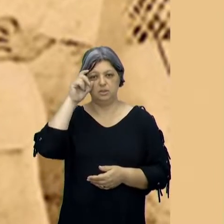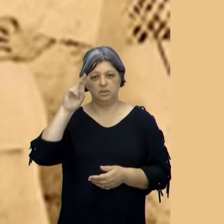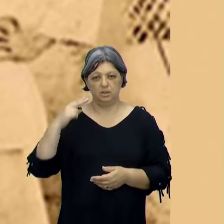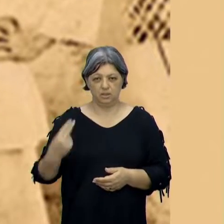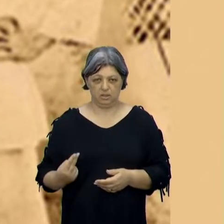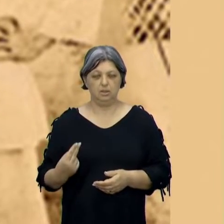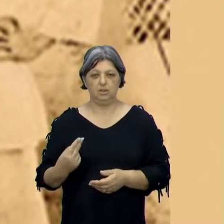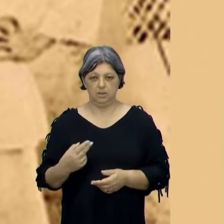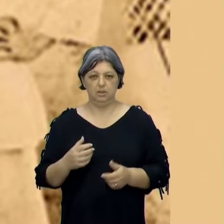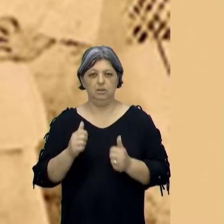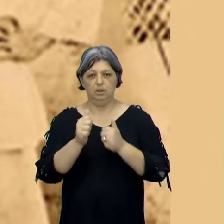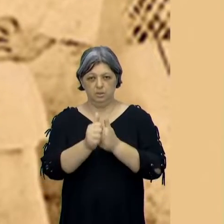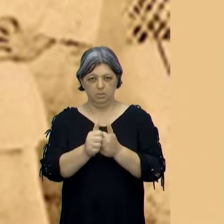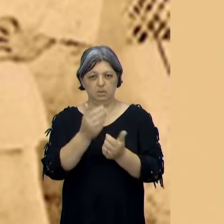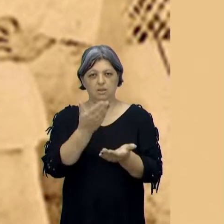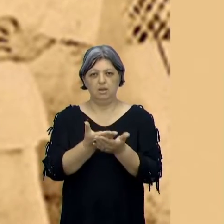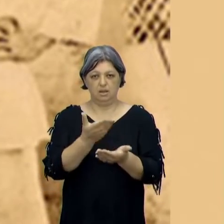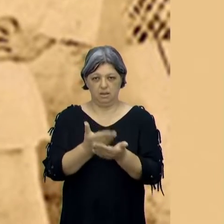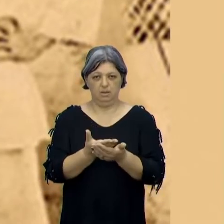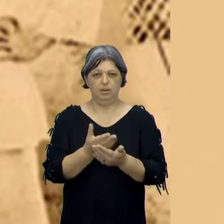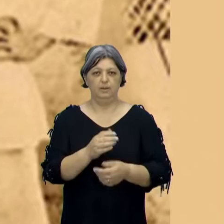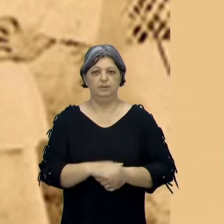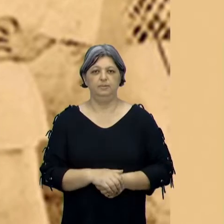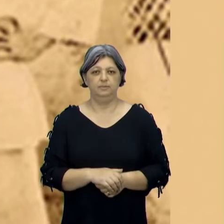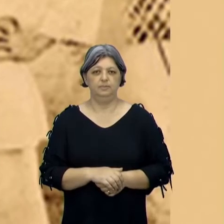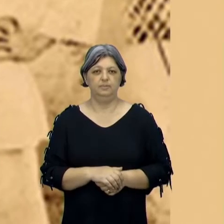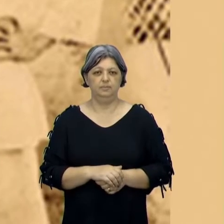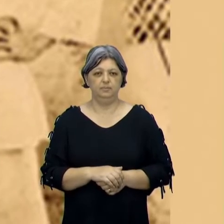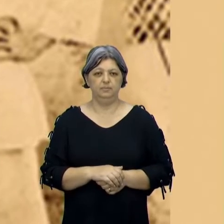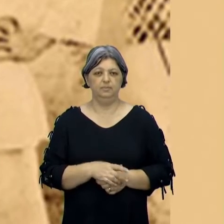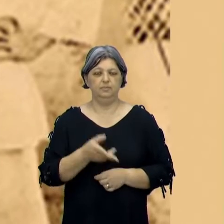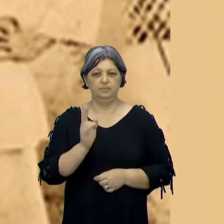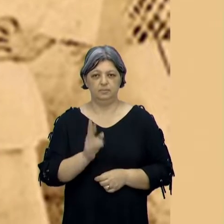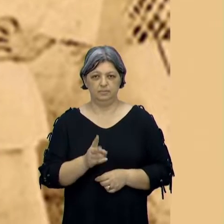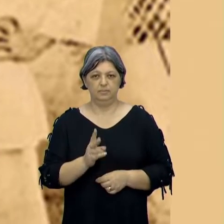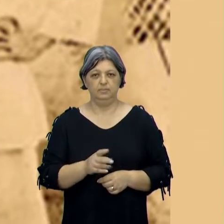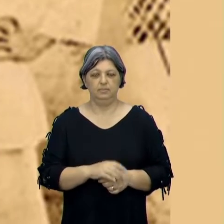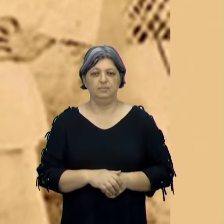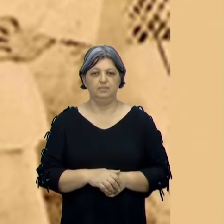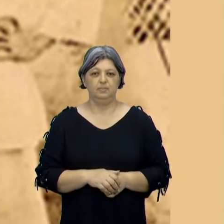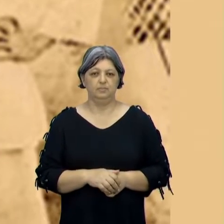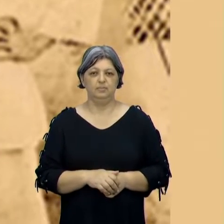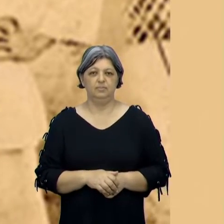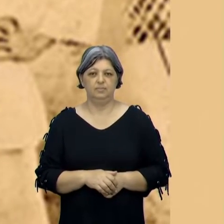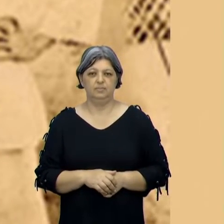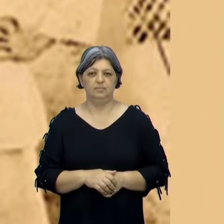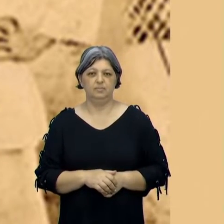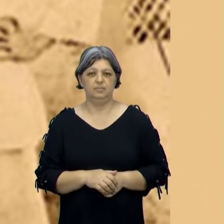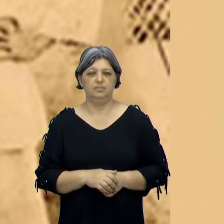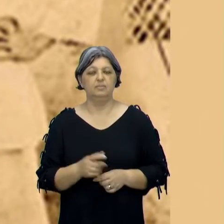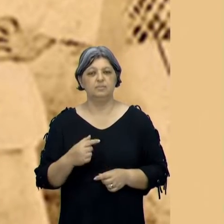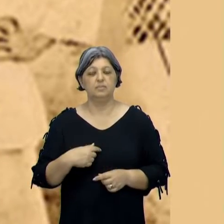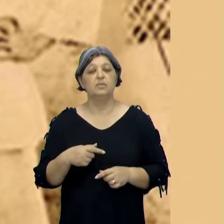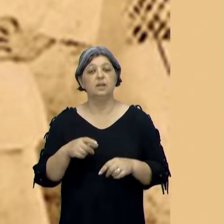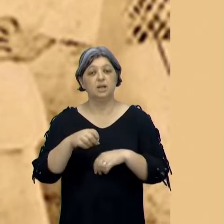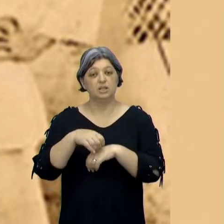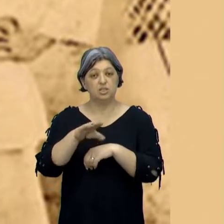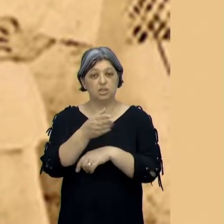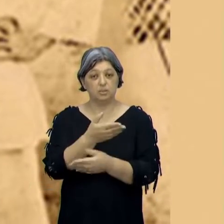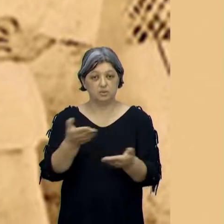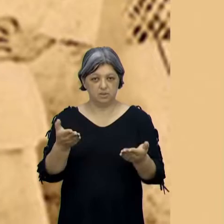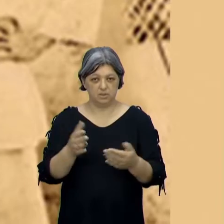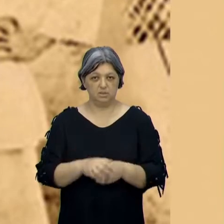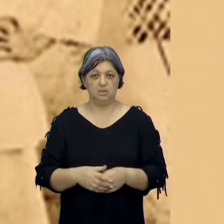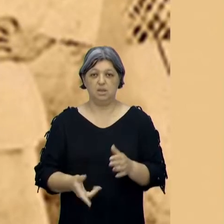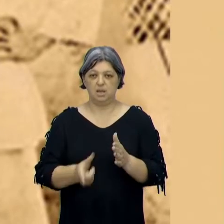nos acompanhando nessa aula. Pessoal, obrigado, valeu aí como sempre, né. E vou deixar também um recadinho para